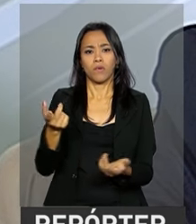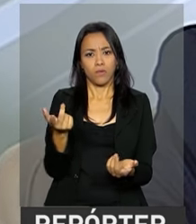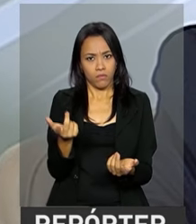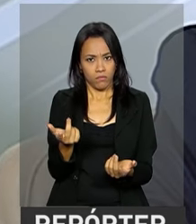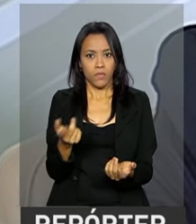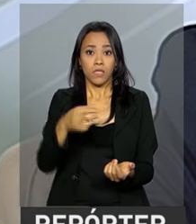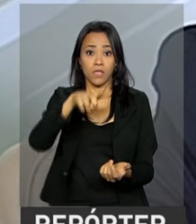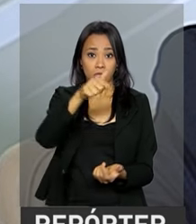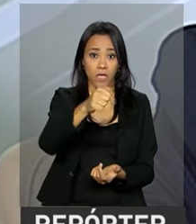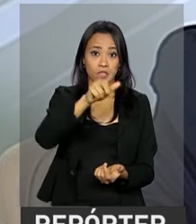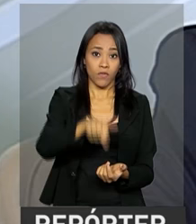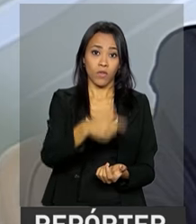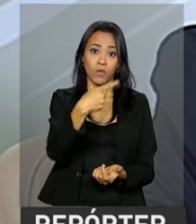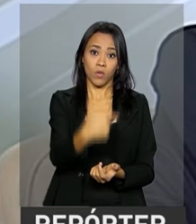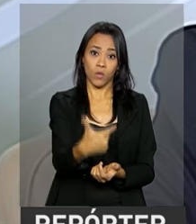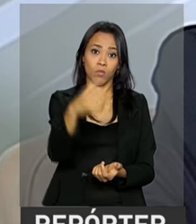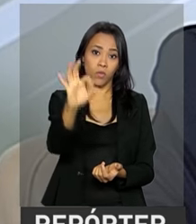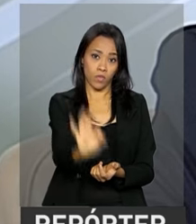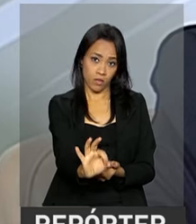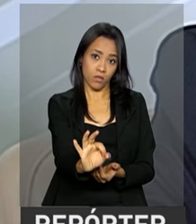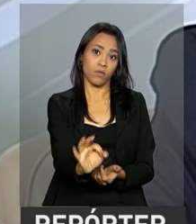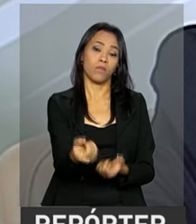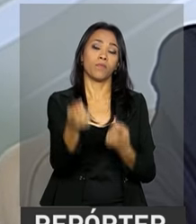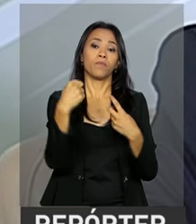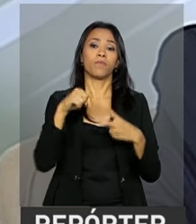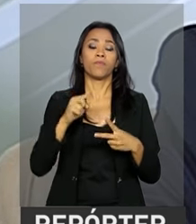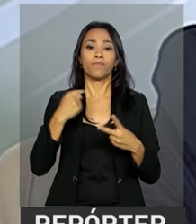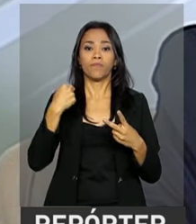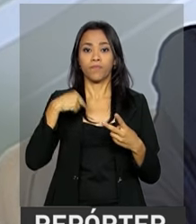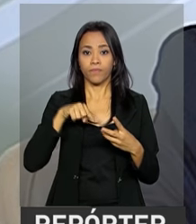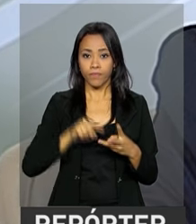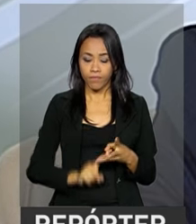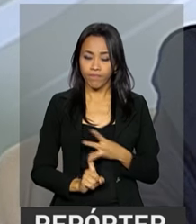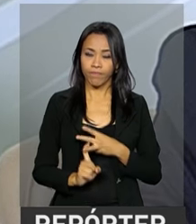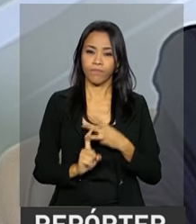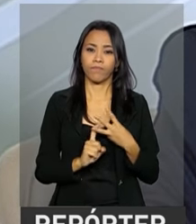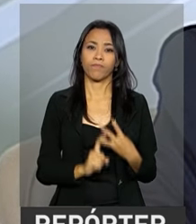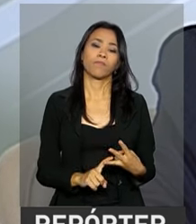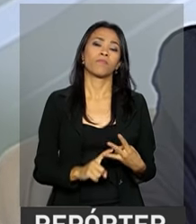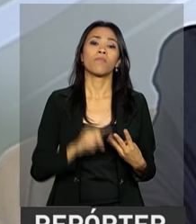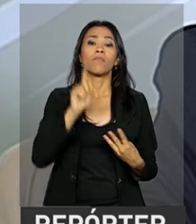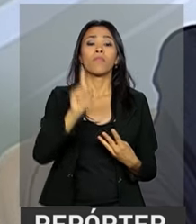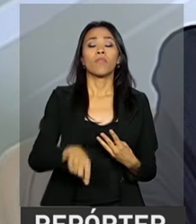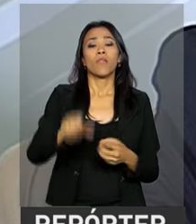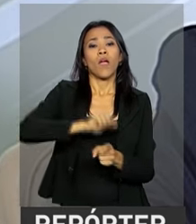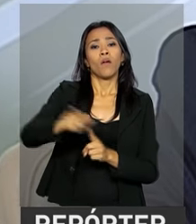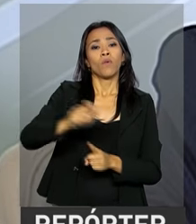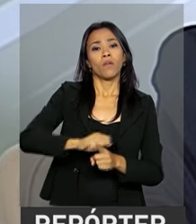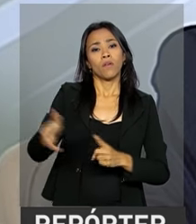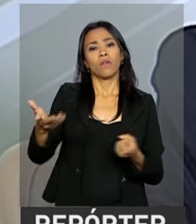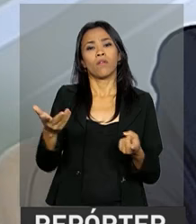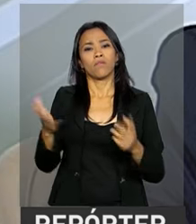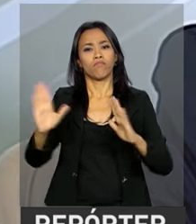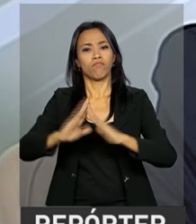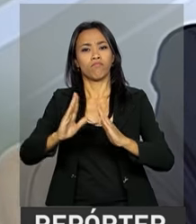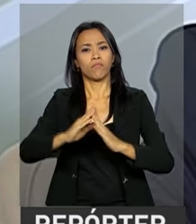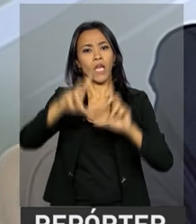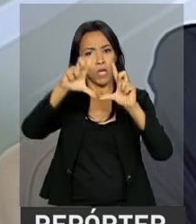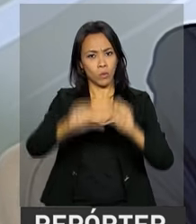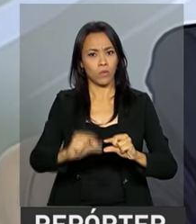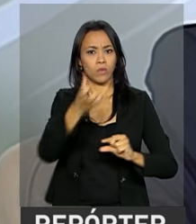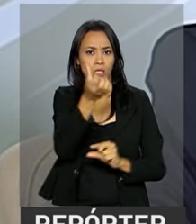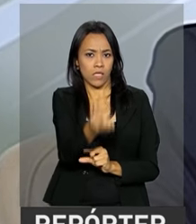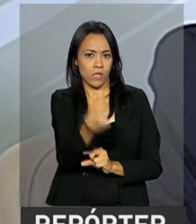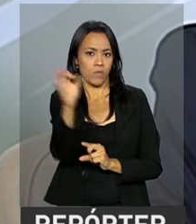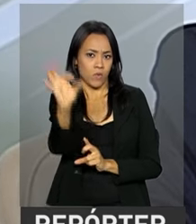de 7,2% real, em seguida, a locação de imóveis com uma redução de